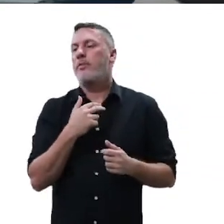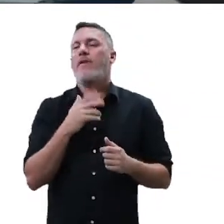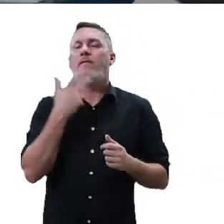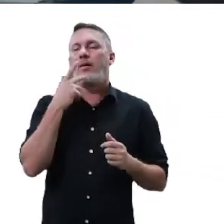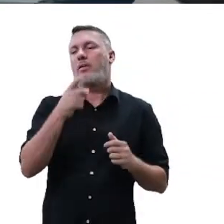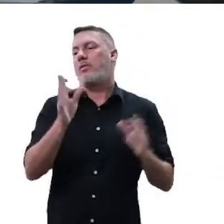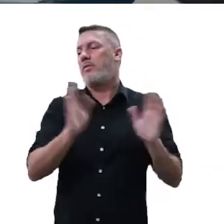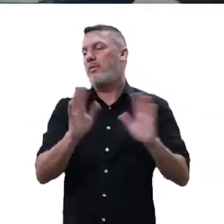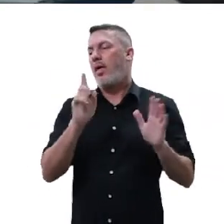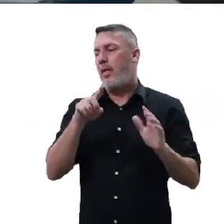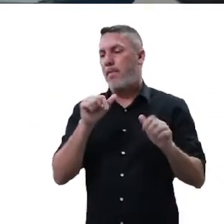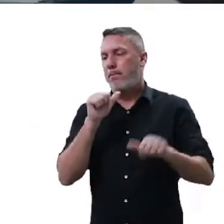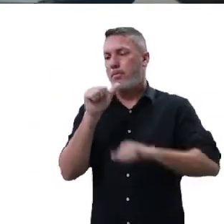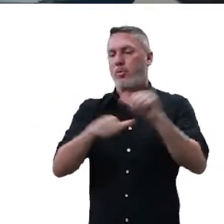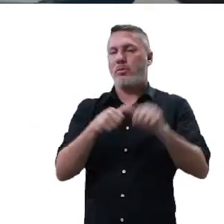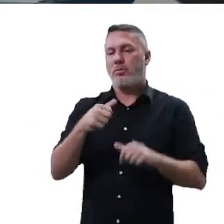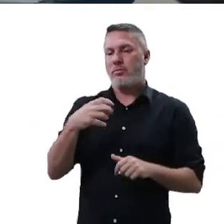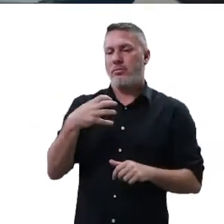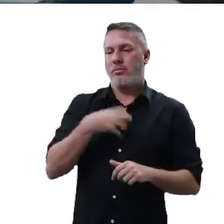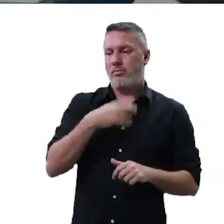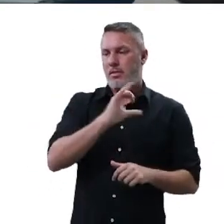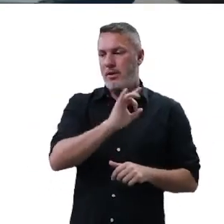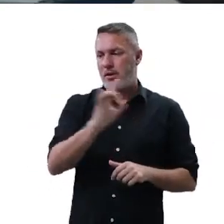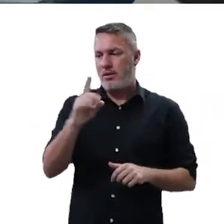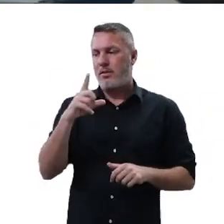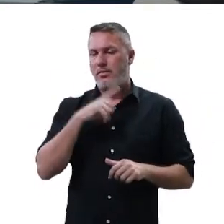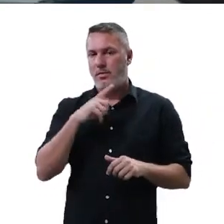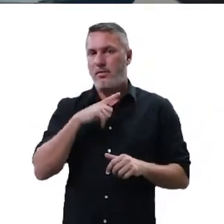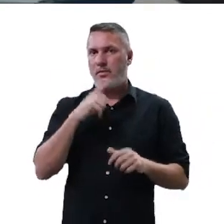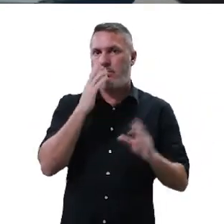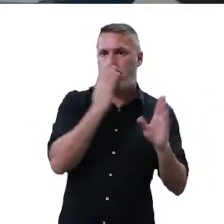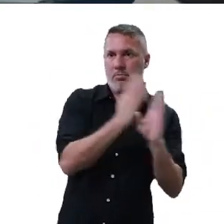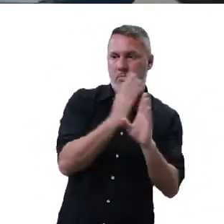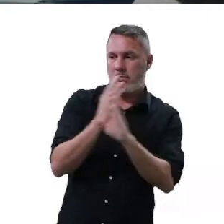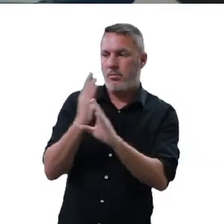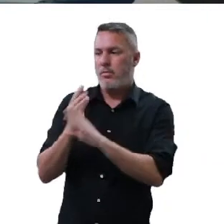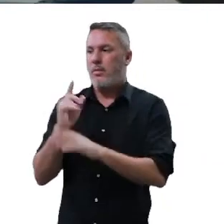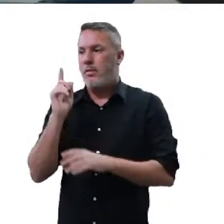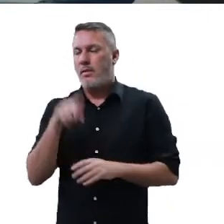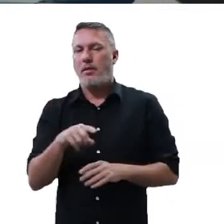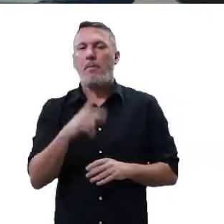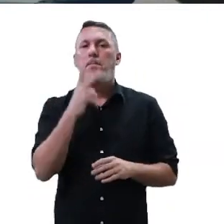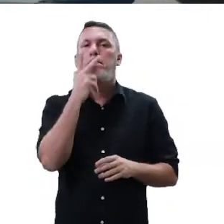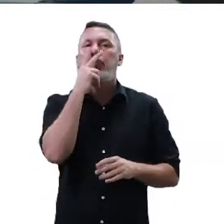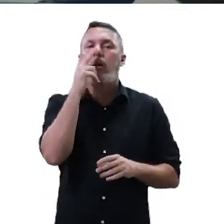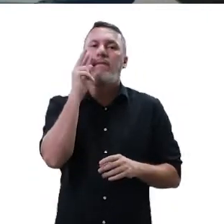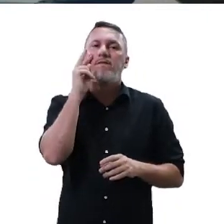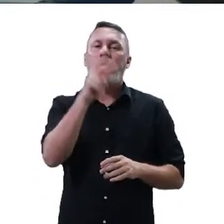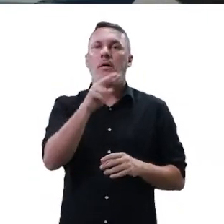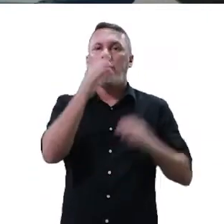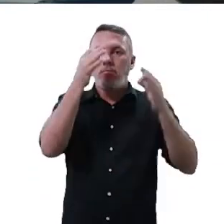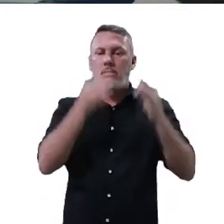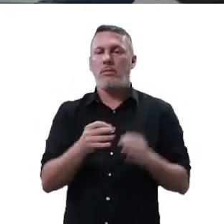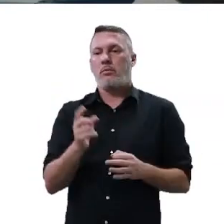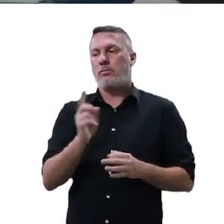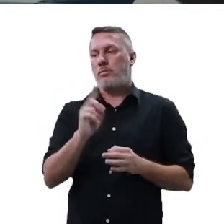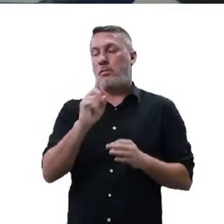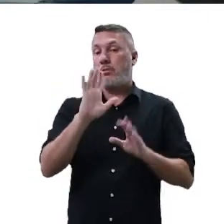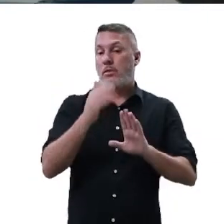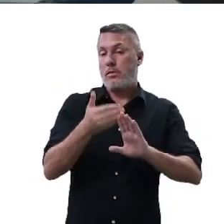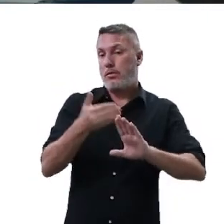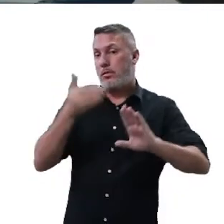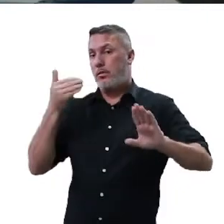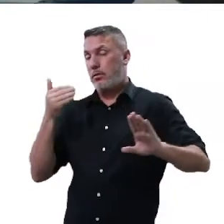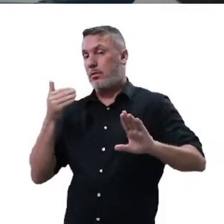tinha sol, deixou. E ele diz o seguinte: todas essas mudanças que a gente flagra são mudanças aparentes.